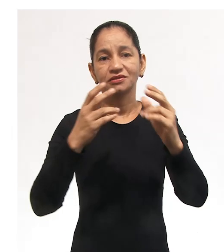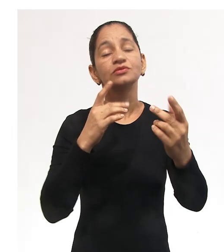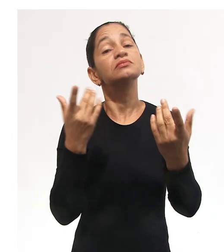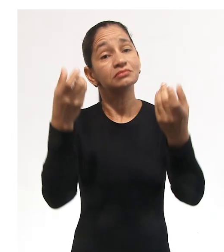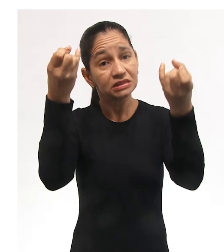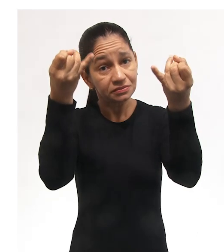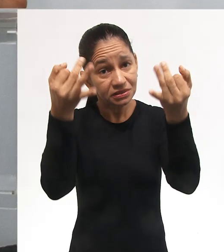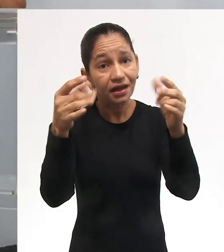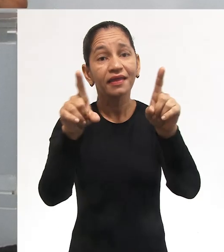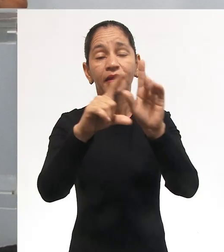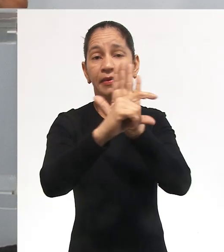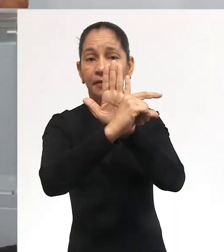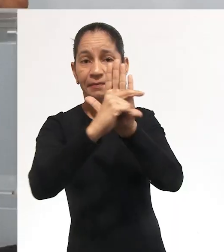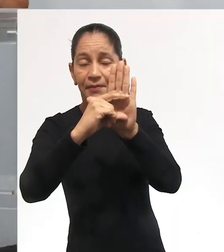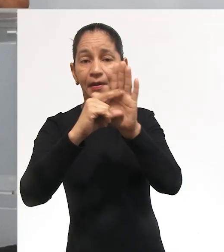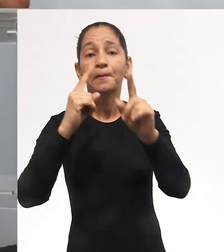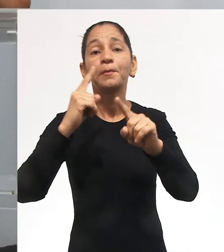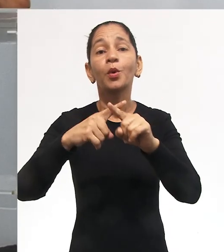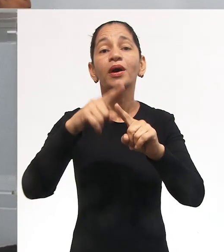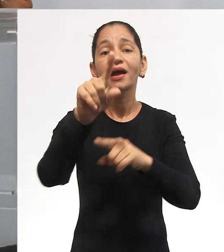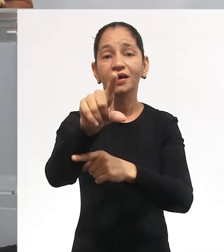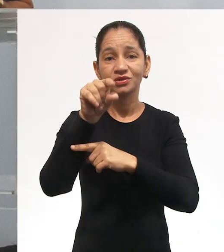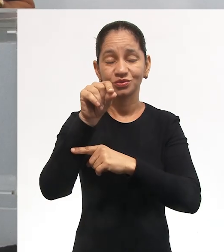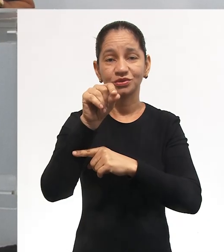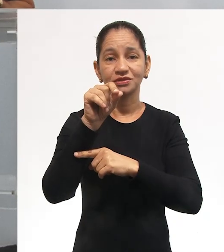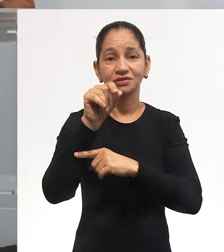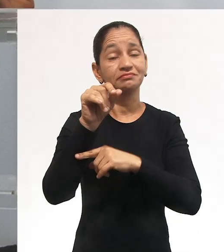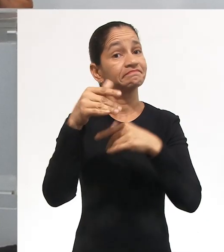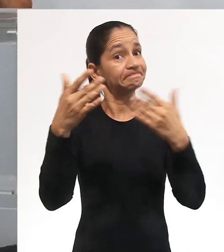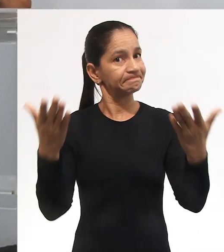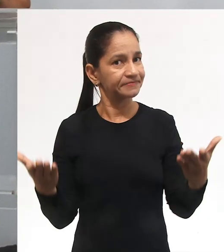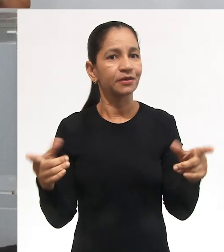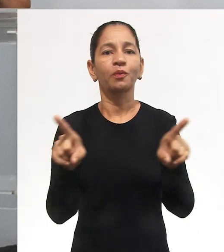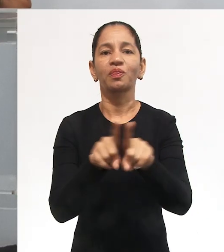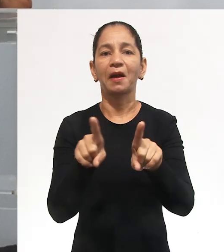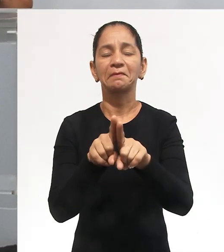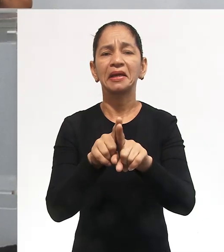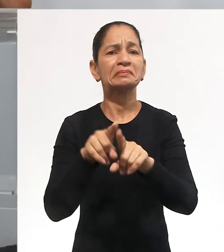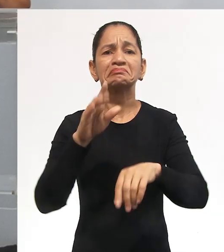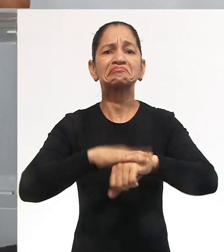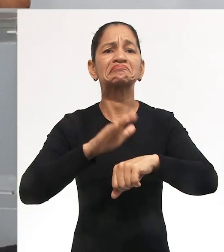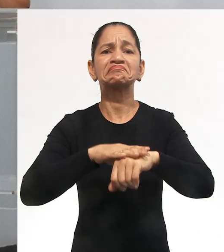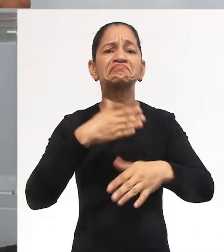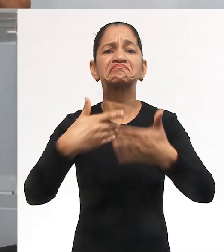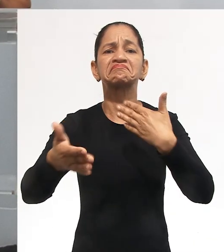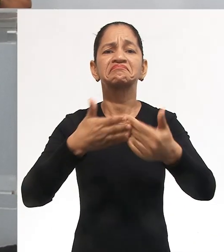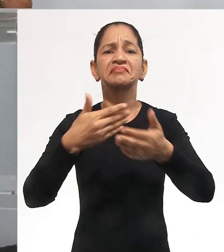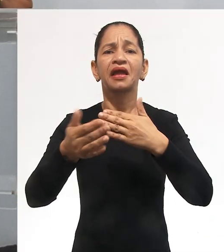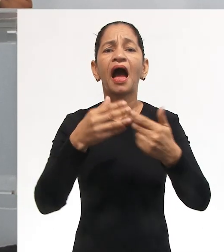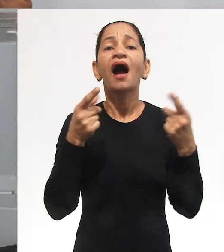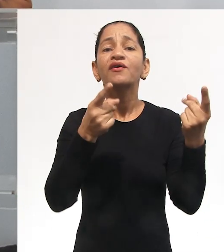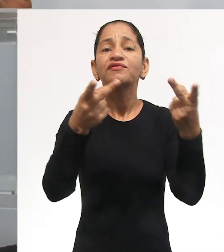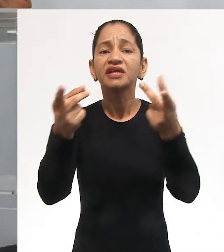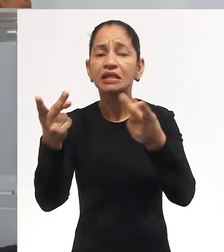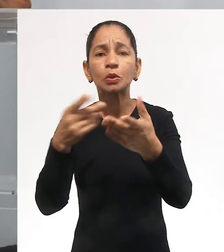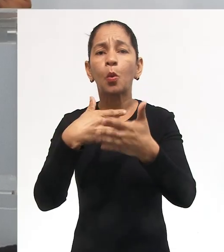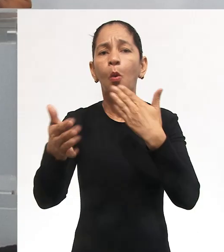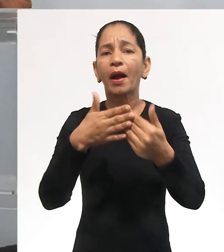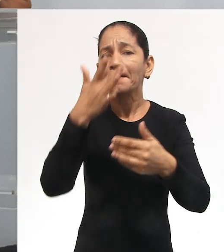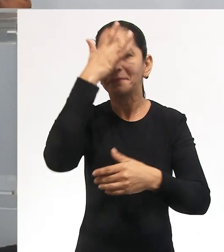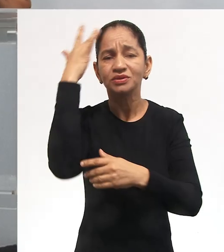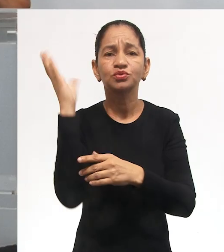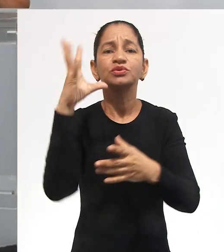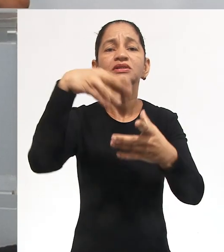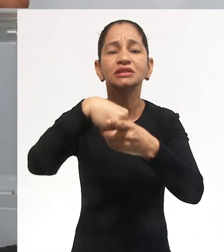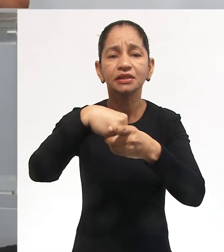de justificativa dessa escolha. Eu não posso escolher qualquer vendedor da empresa para poder fazer parte dessa pesquisa.